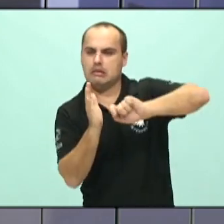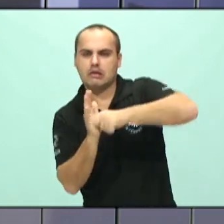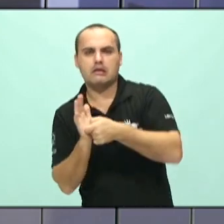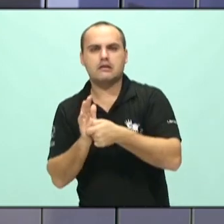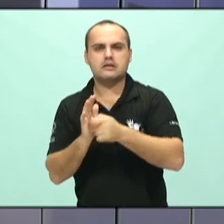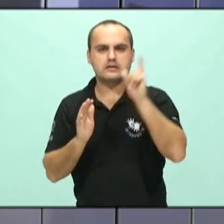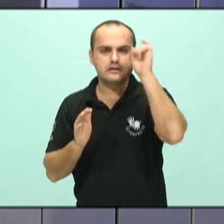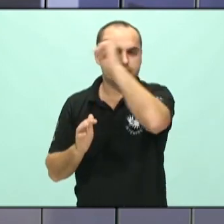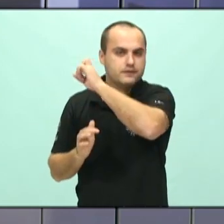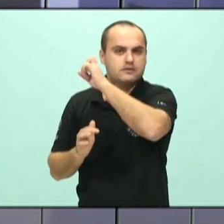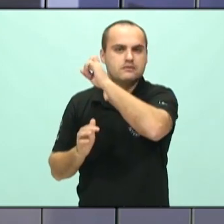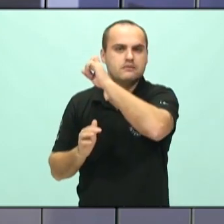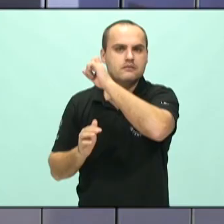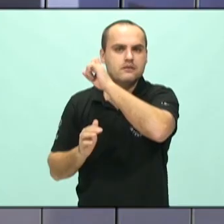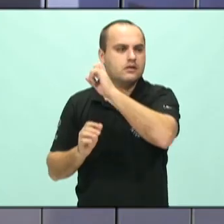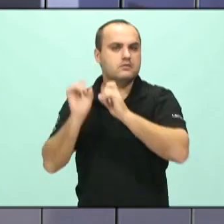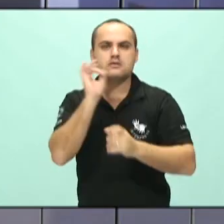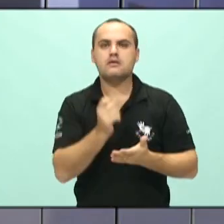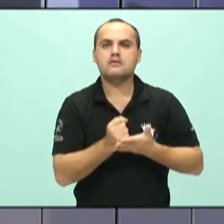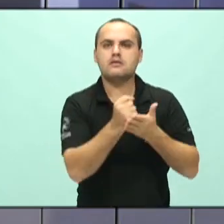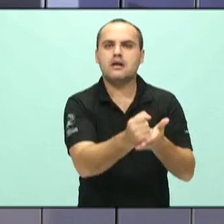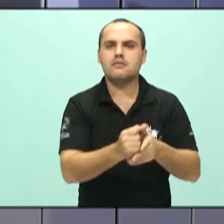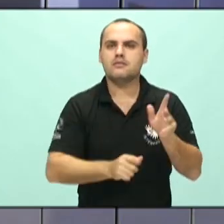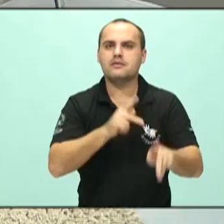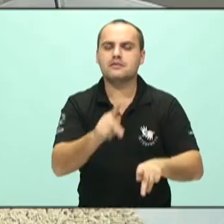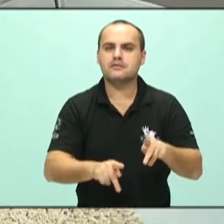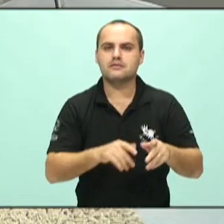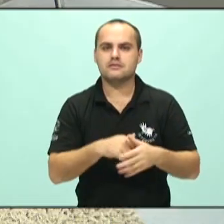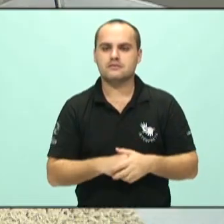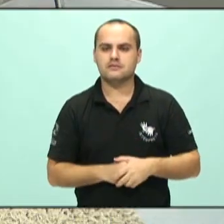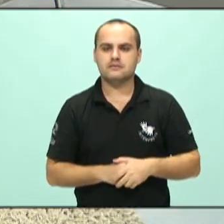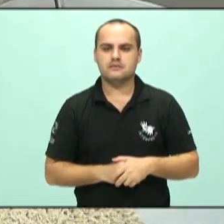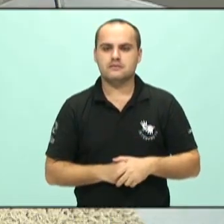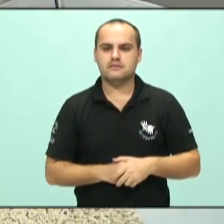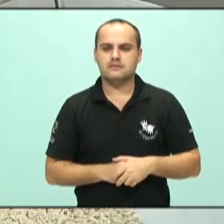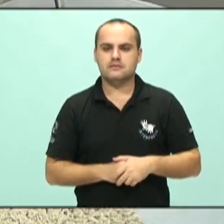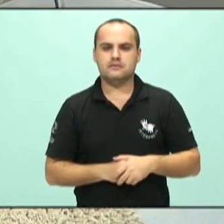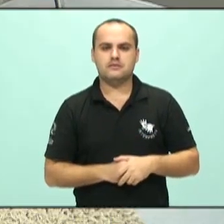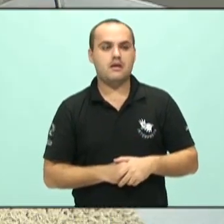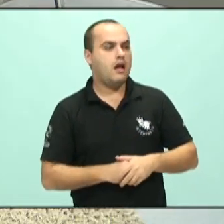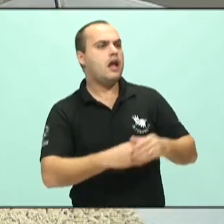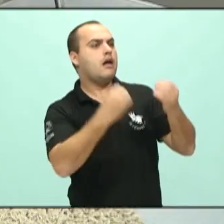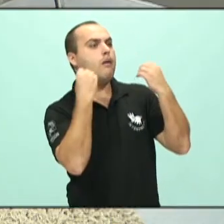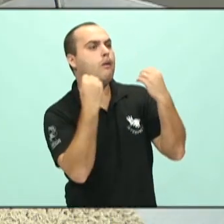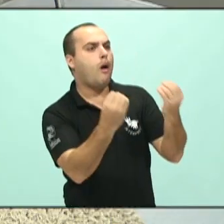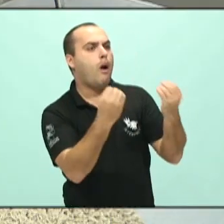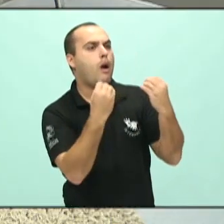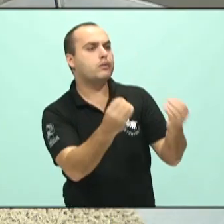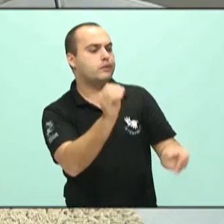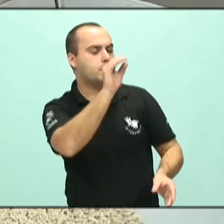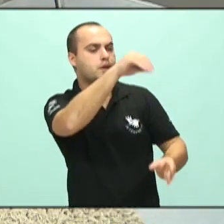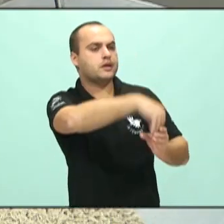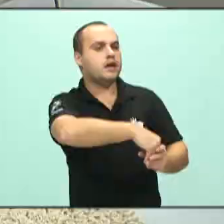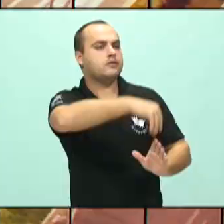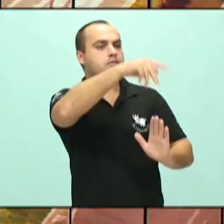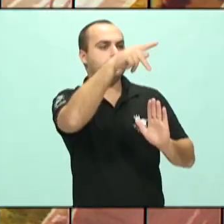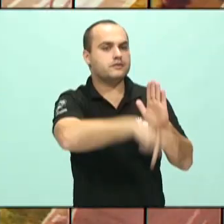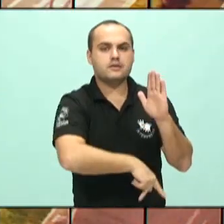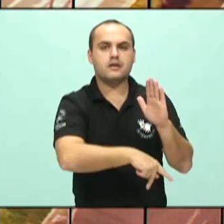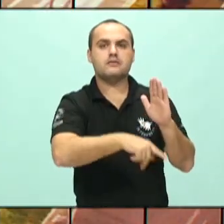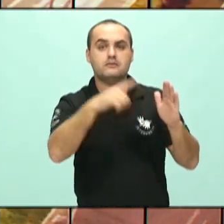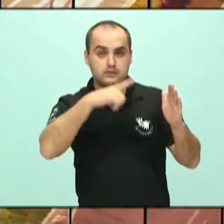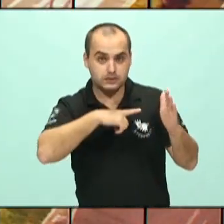quando é para fazer o bem para o povo? E como elas são tão fáceis e uma quando obra é que para aumentar consta imposto? do projeto, essas passarelas